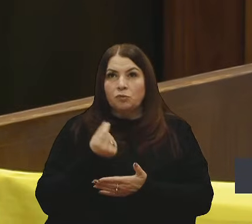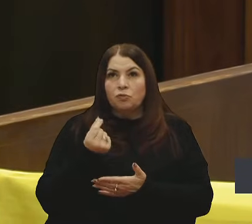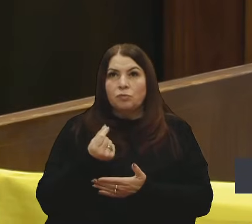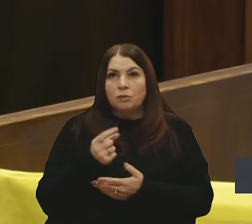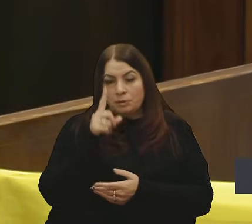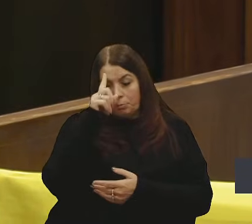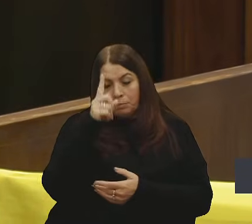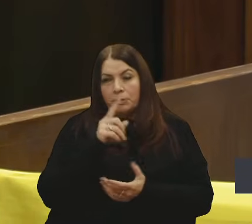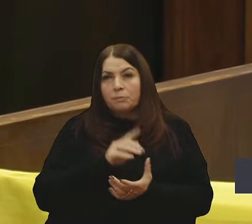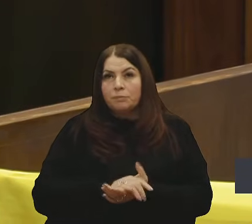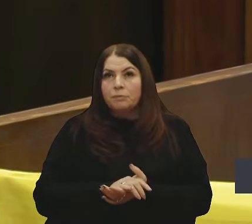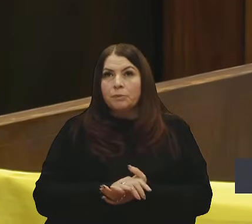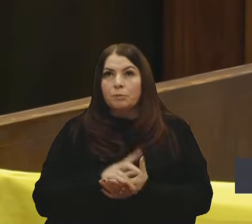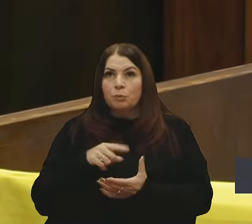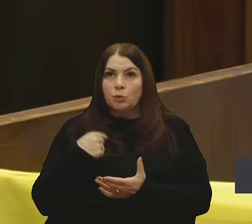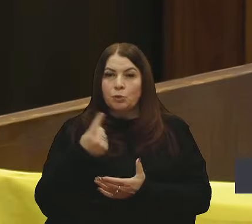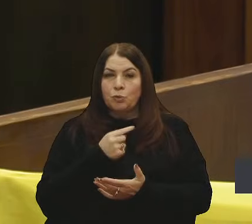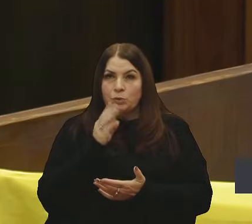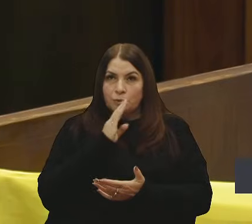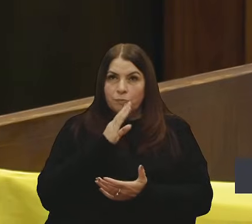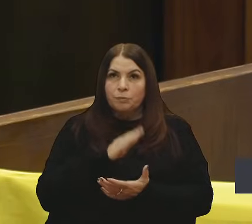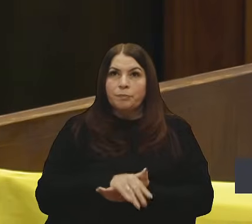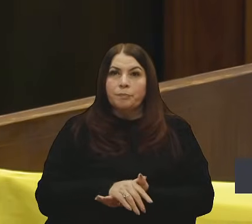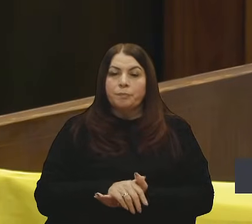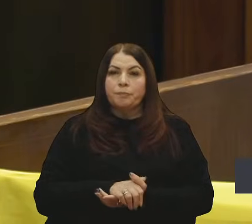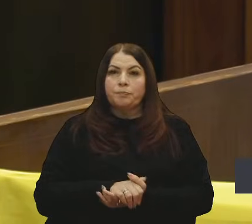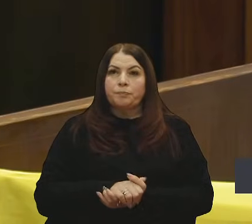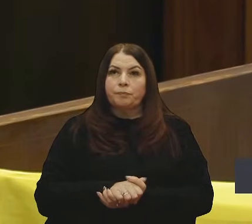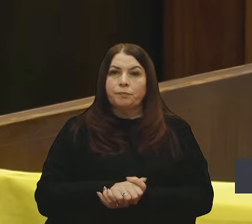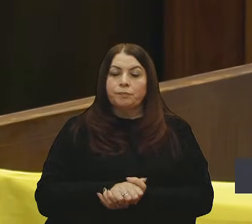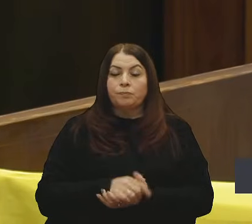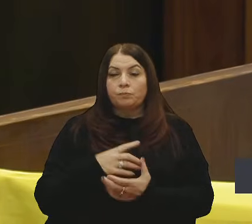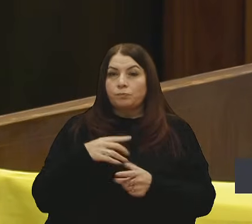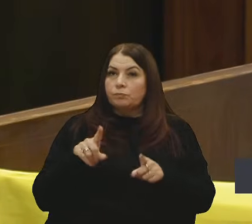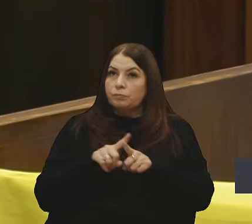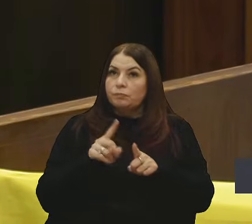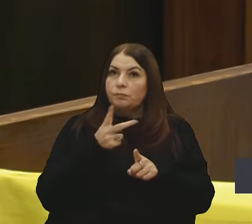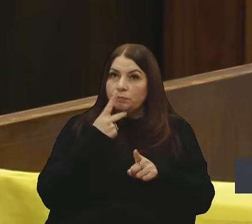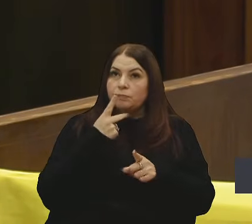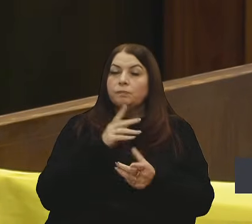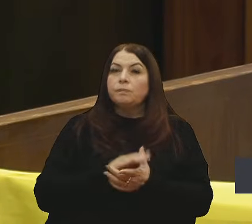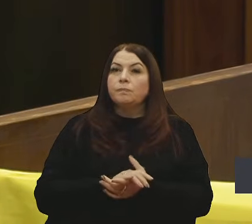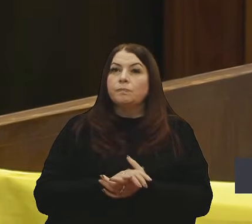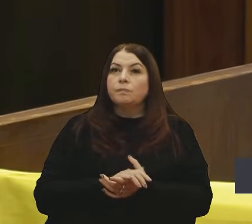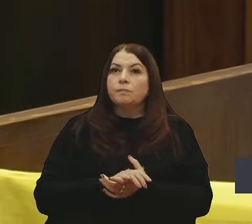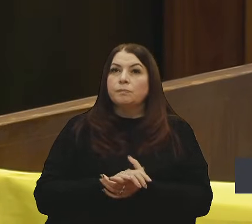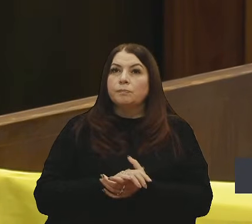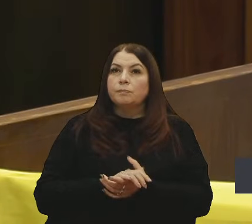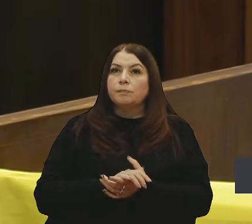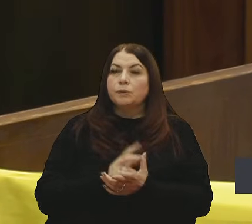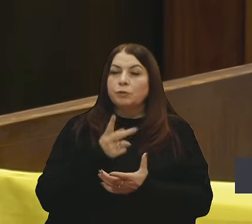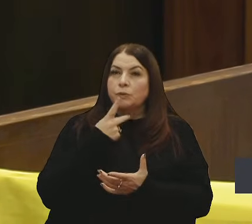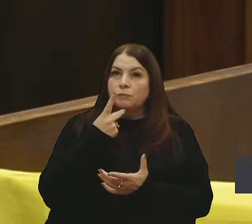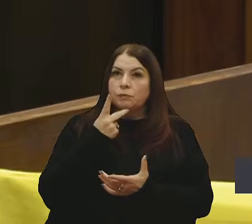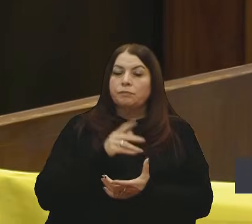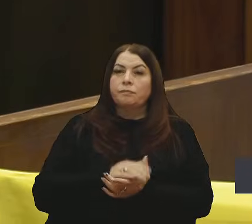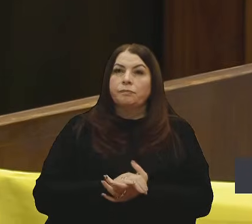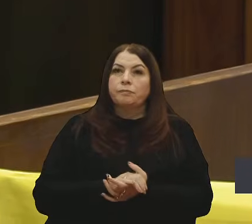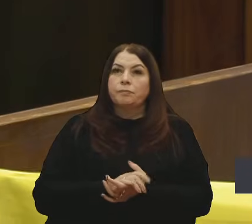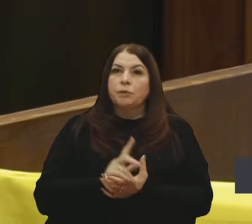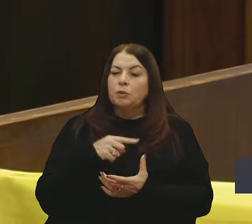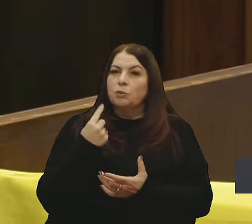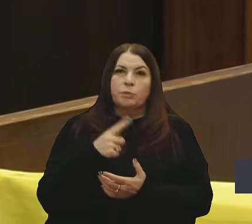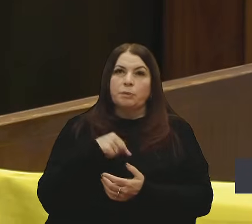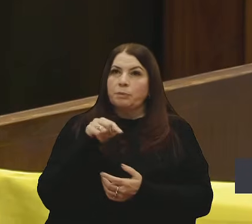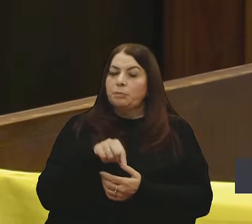manda. E para nós acelerar, Marcelo, eu também quero dizer na tua prosa que nós não